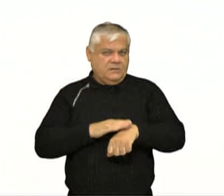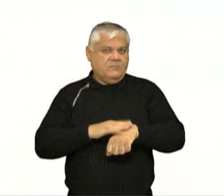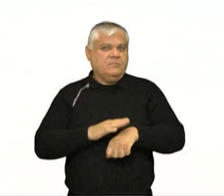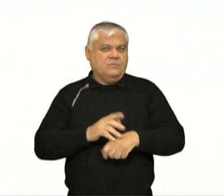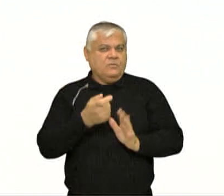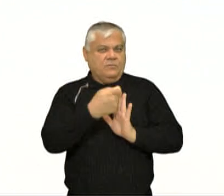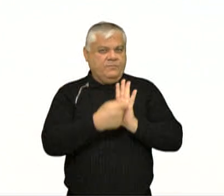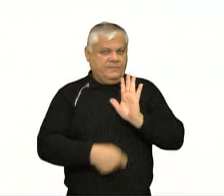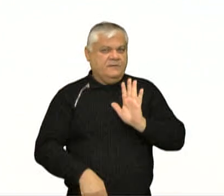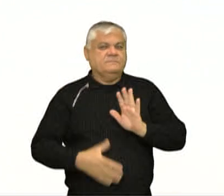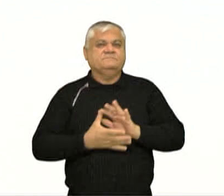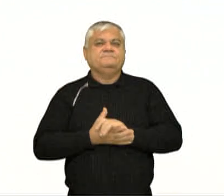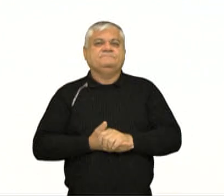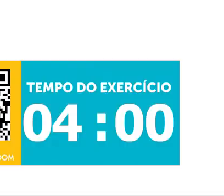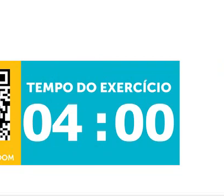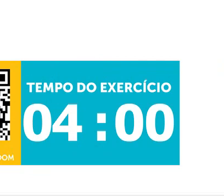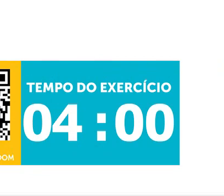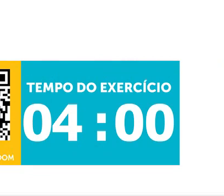vocês copiarem então, moçada.